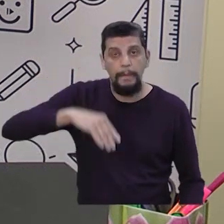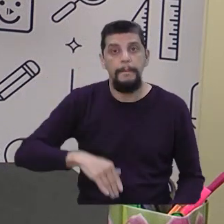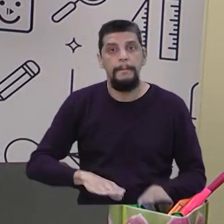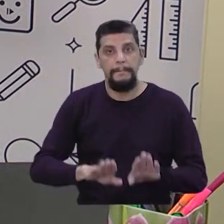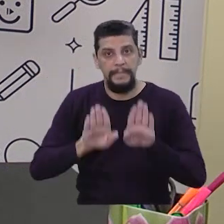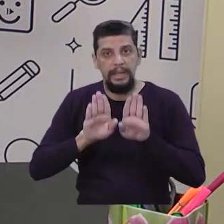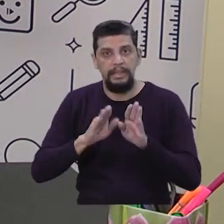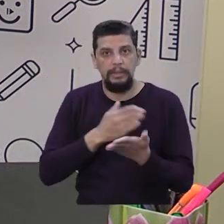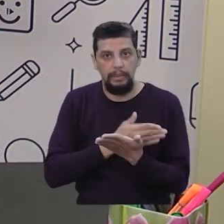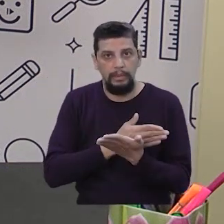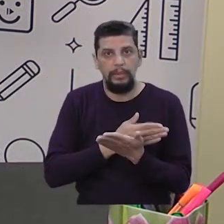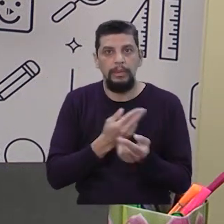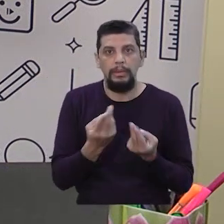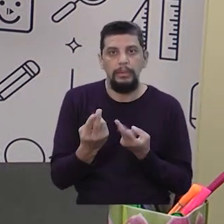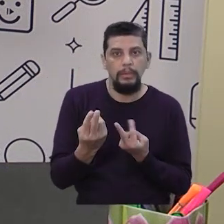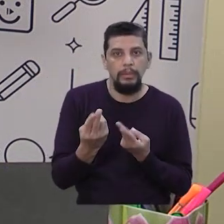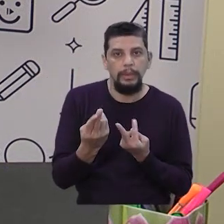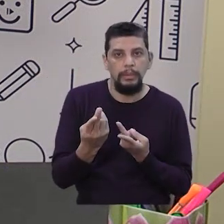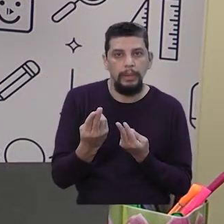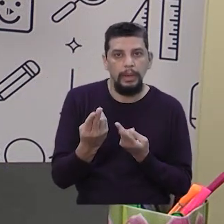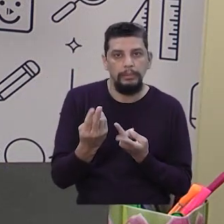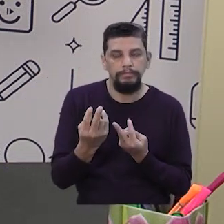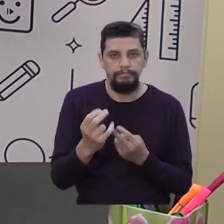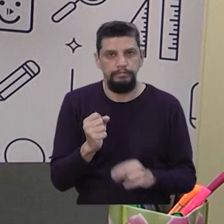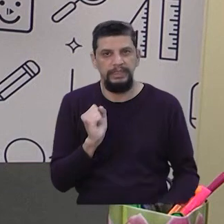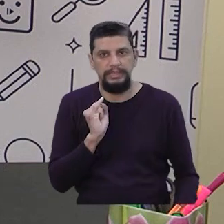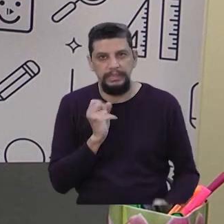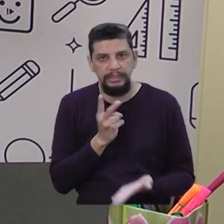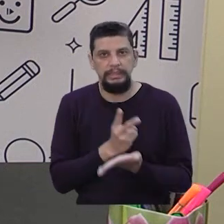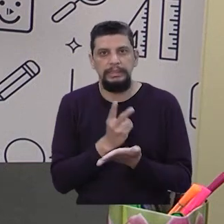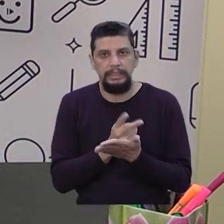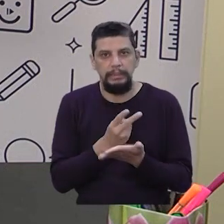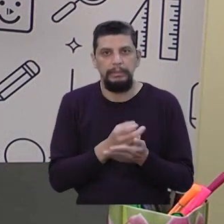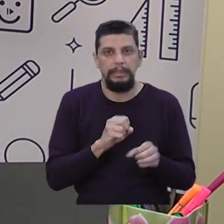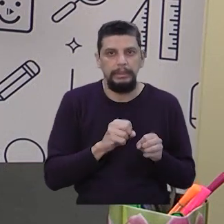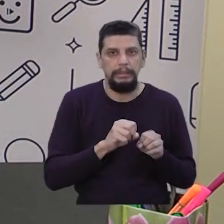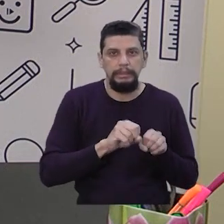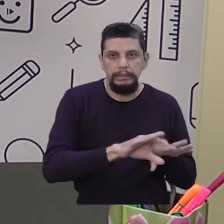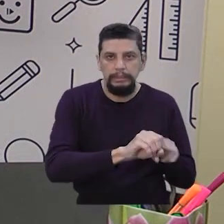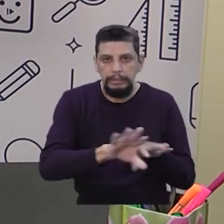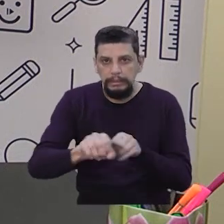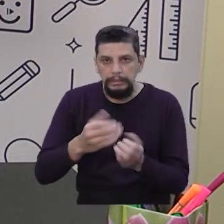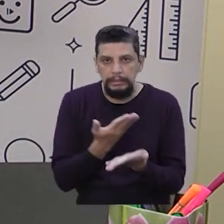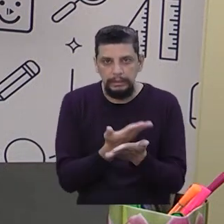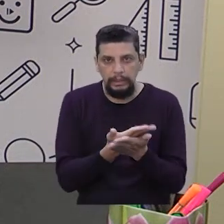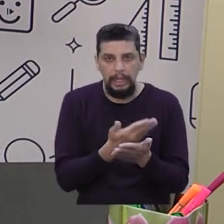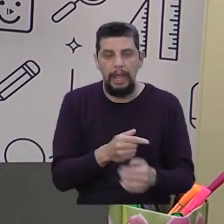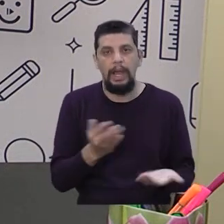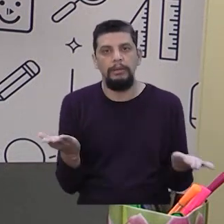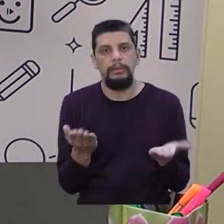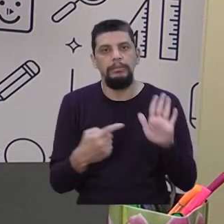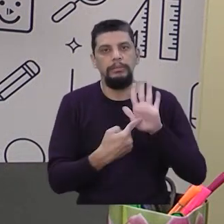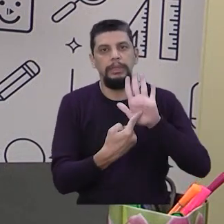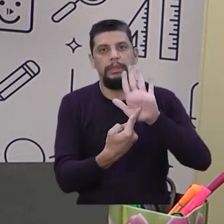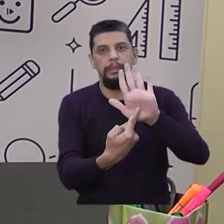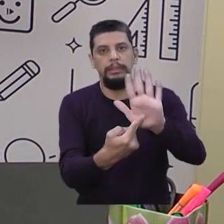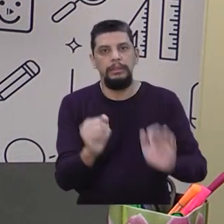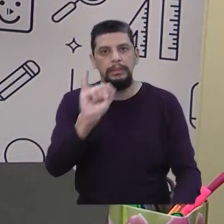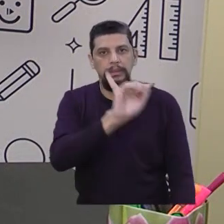que inicia igual, tá? Como a gente sempre trabalha nas aulas. Agora eu tenho uma imagem aqui para